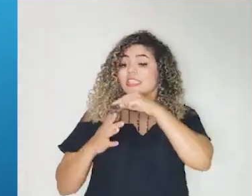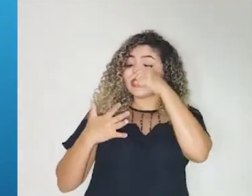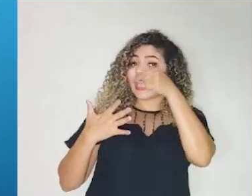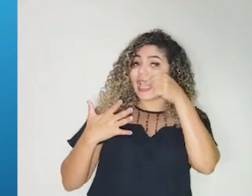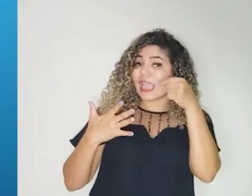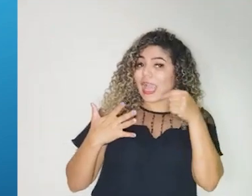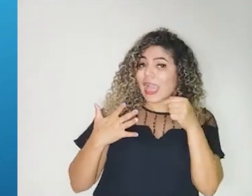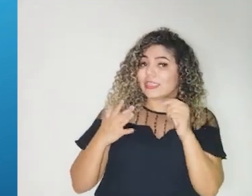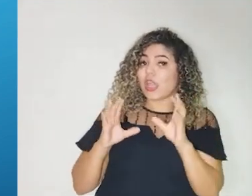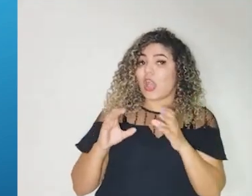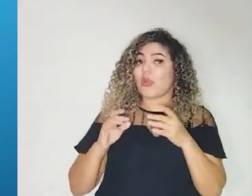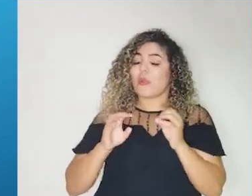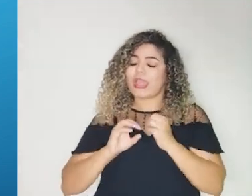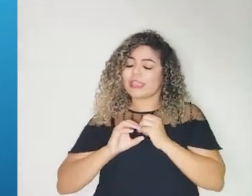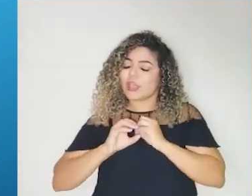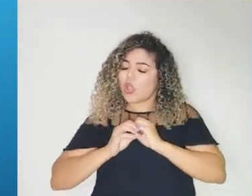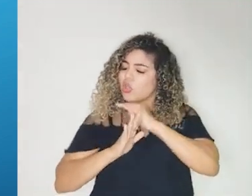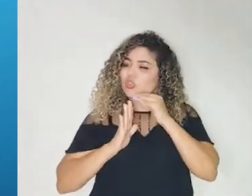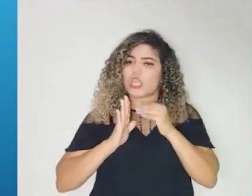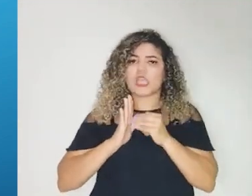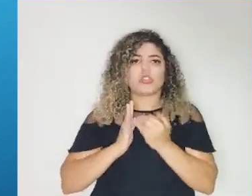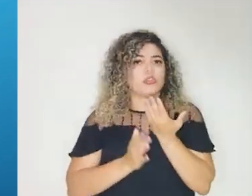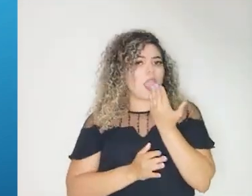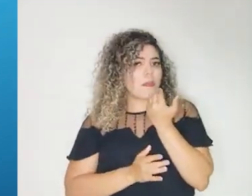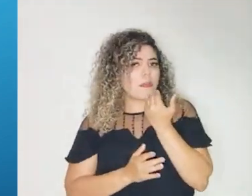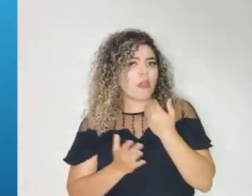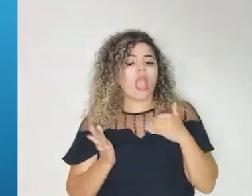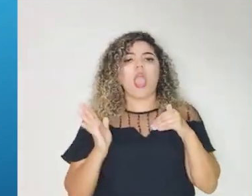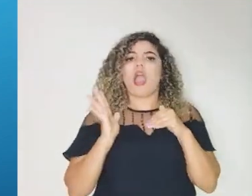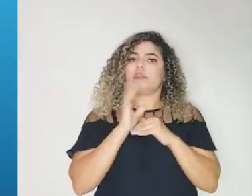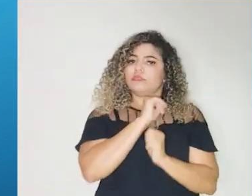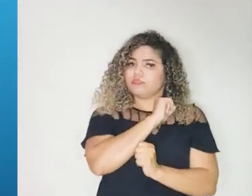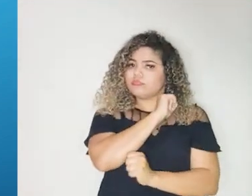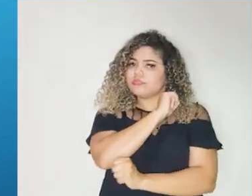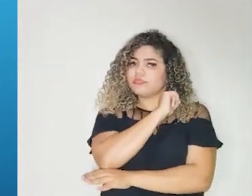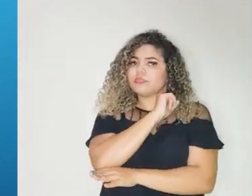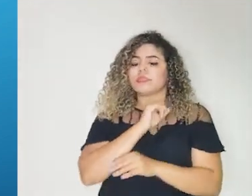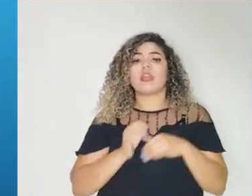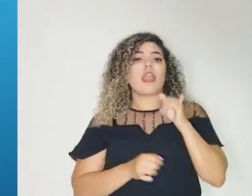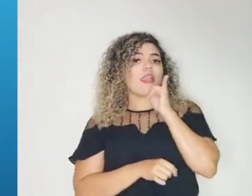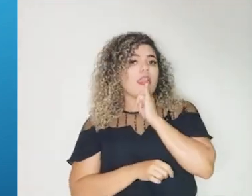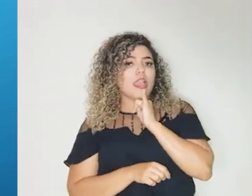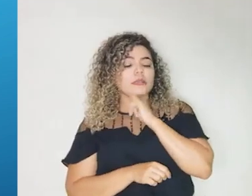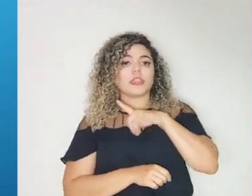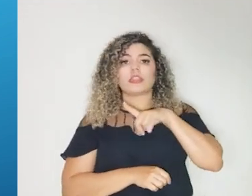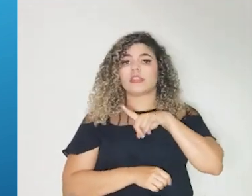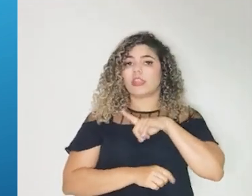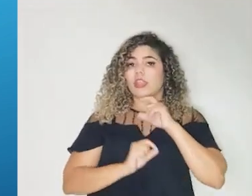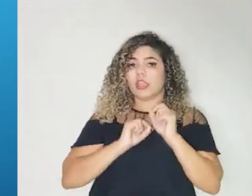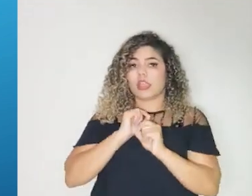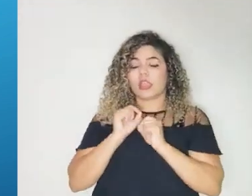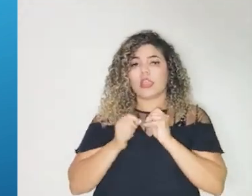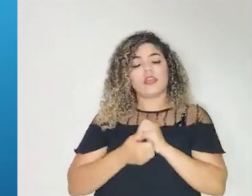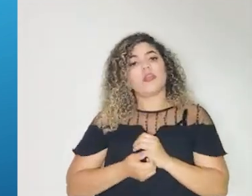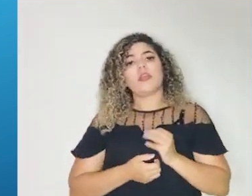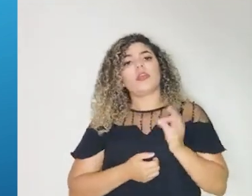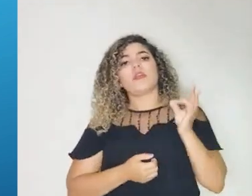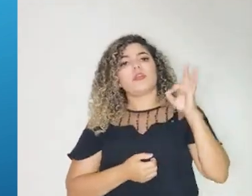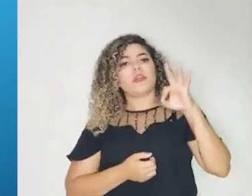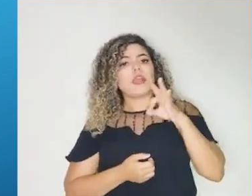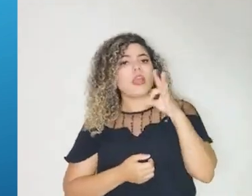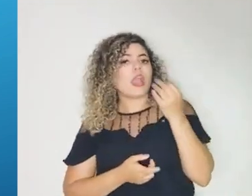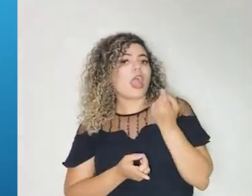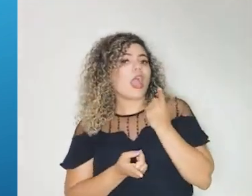os artrópodes é completo, com boca terminando em ânus. Como representante nós temos aqui um inseto com a